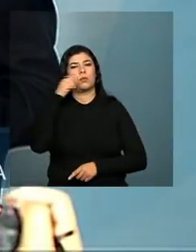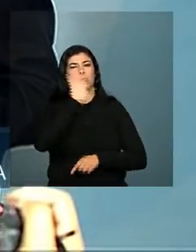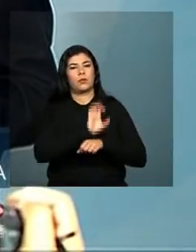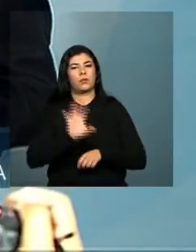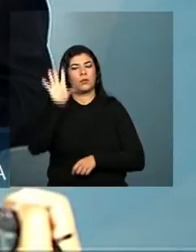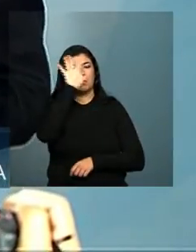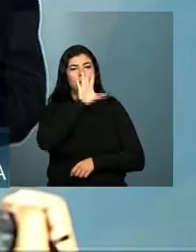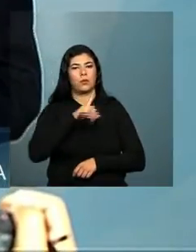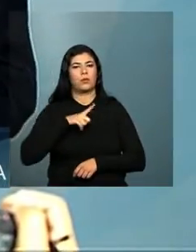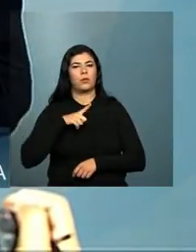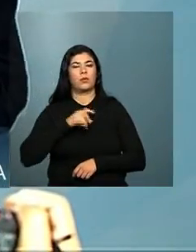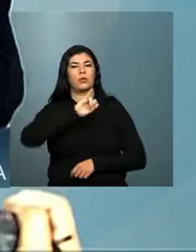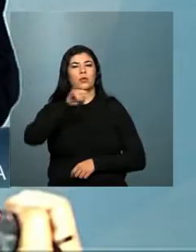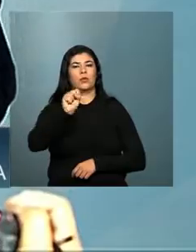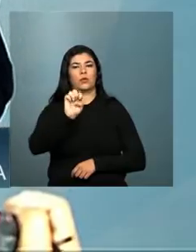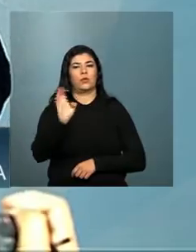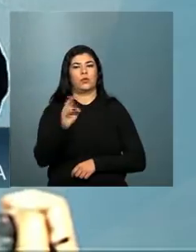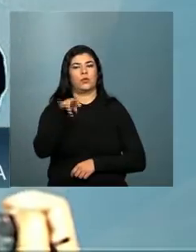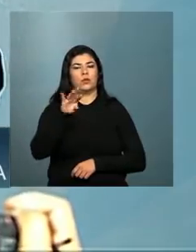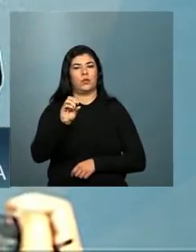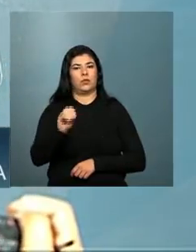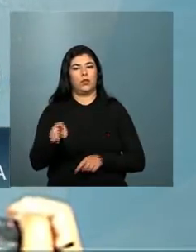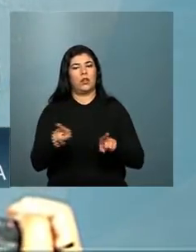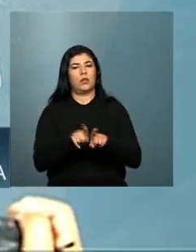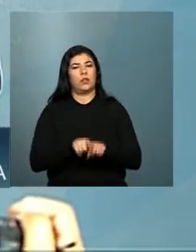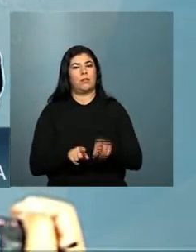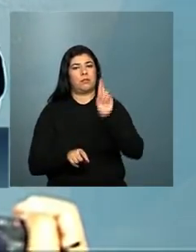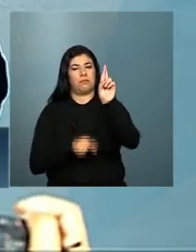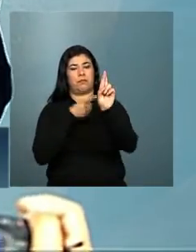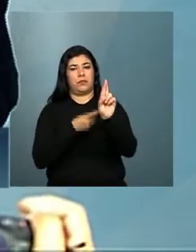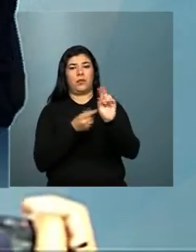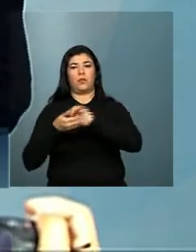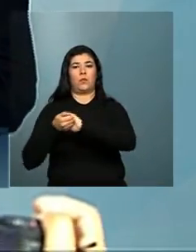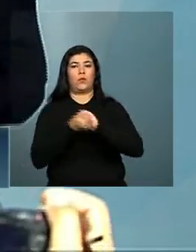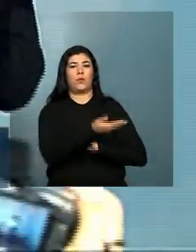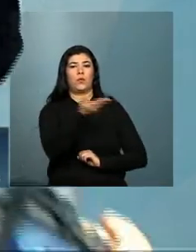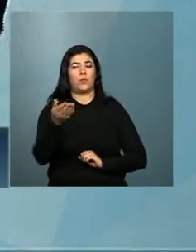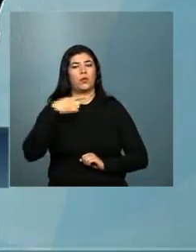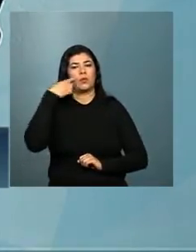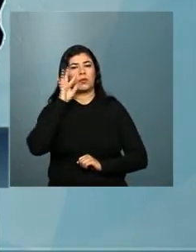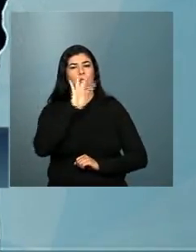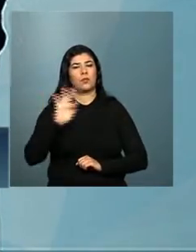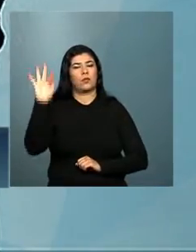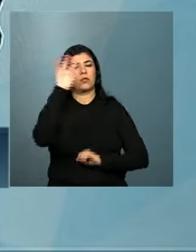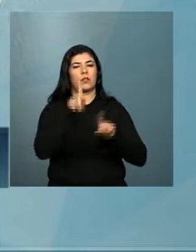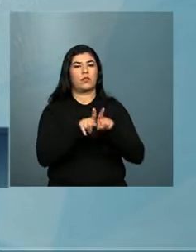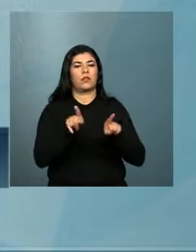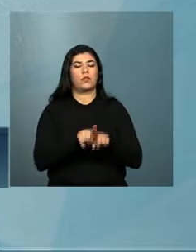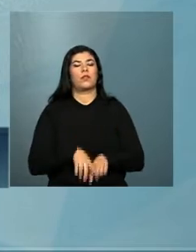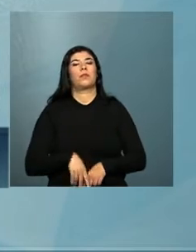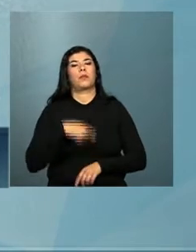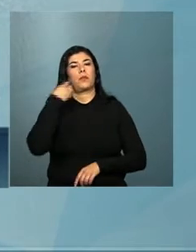na sua pessoa cumprimento a todos os deputados estaduais, senhores deputados federais, na pessoa do